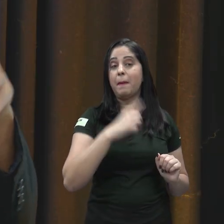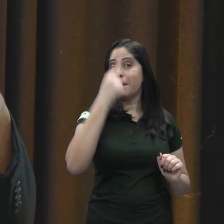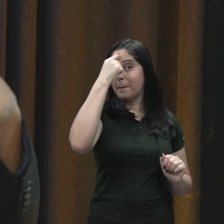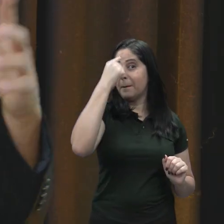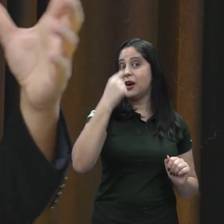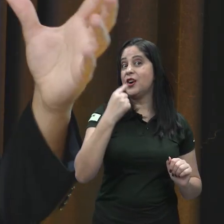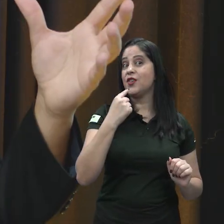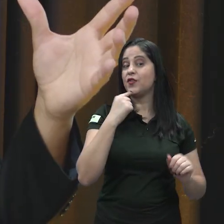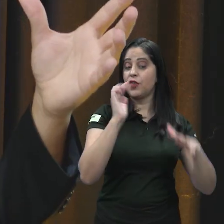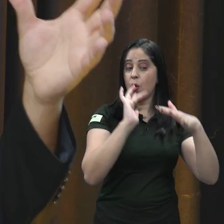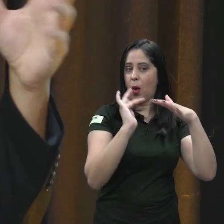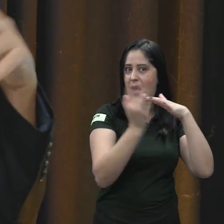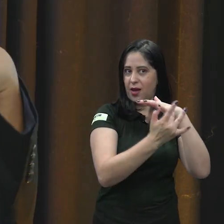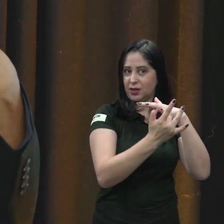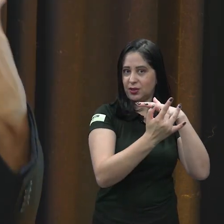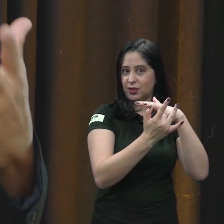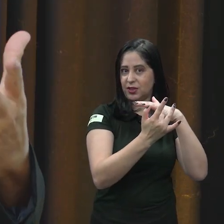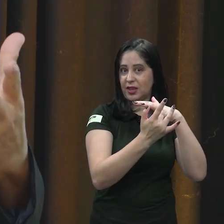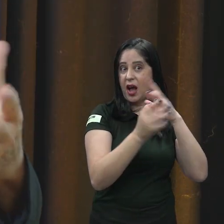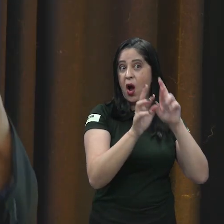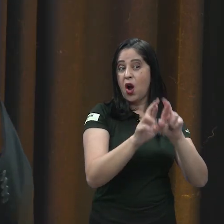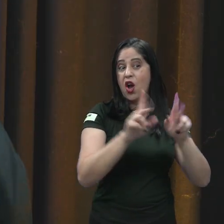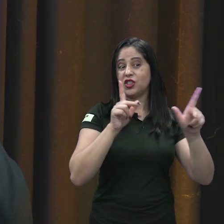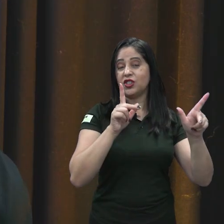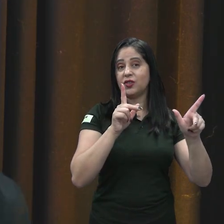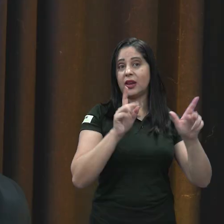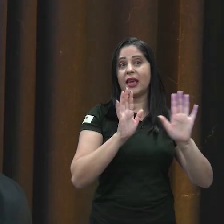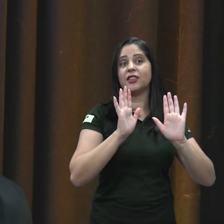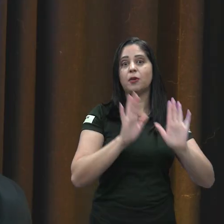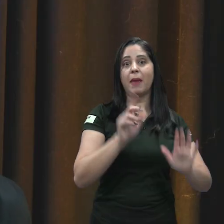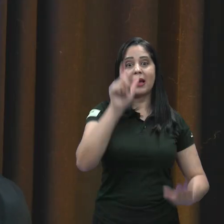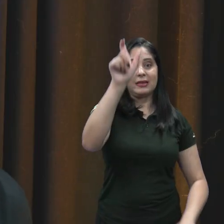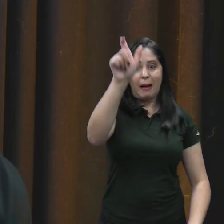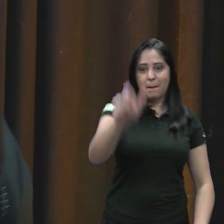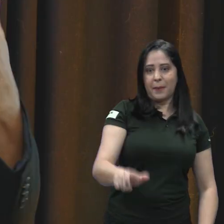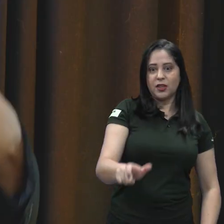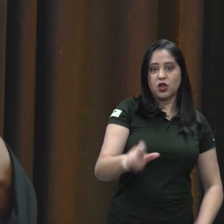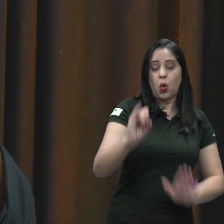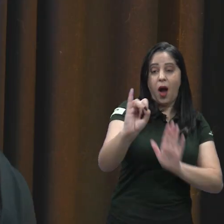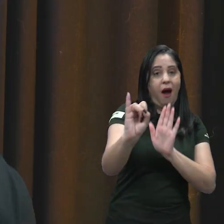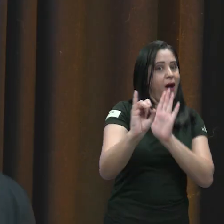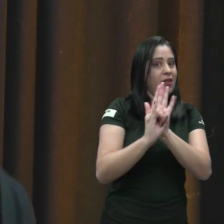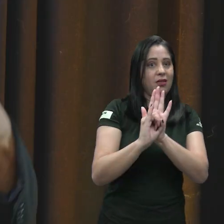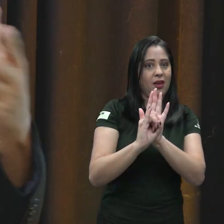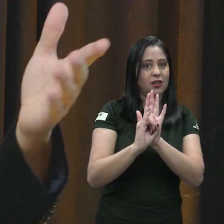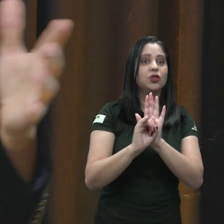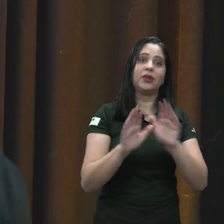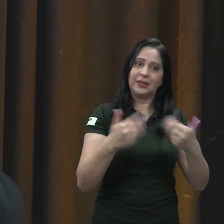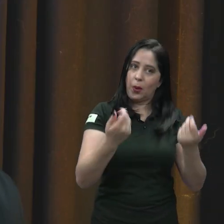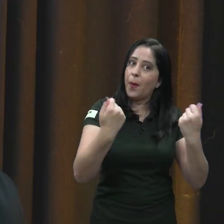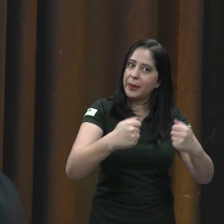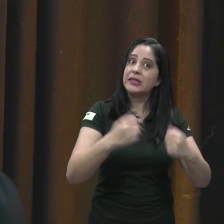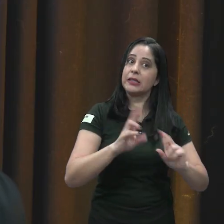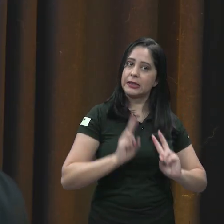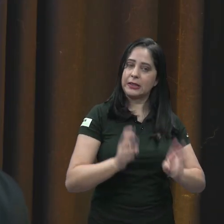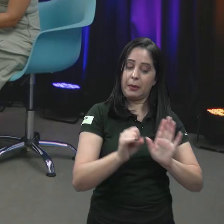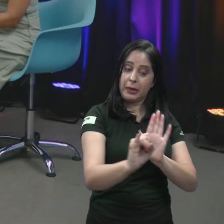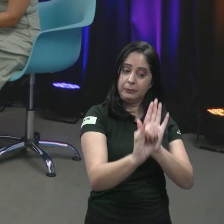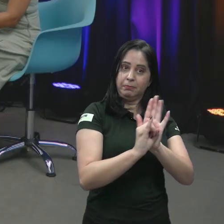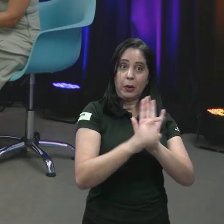às vezes você acha meio bizarro, mas aquela autenticidade comunica com as pessoas. Então, quanto mais autêntico você for, mais resultado você vai